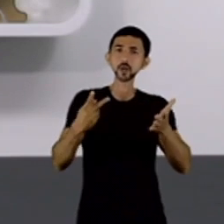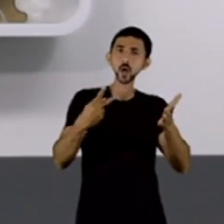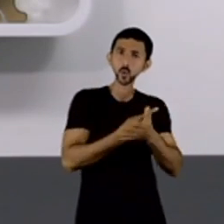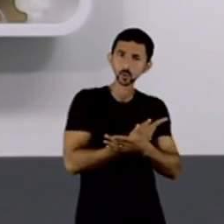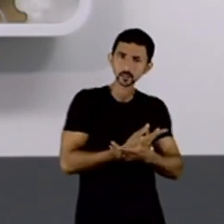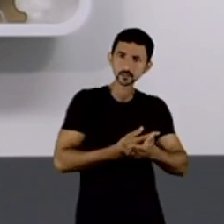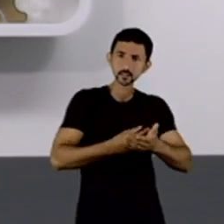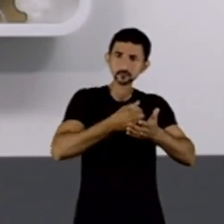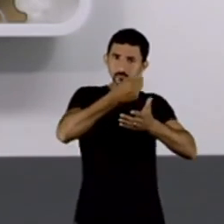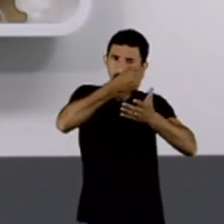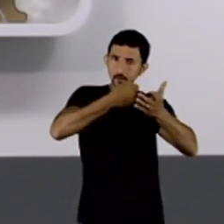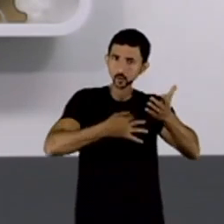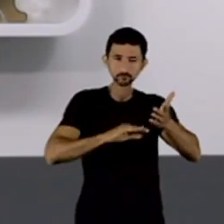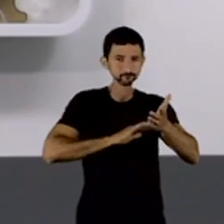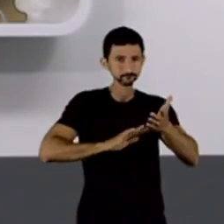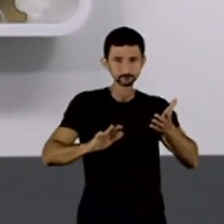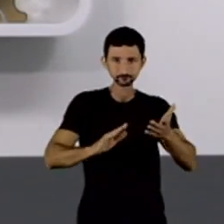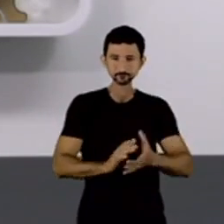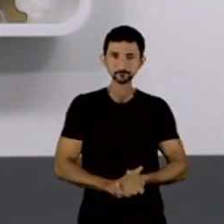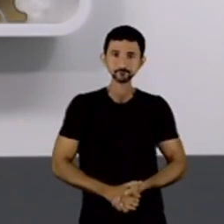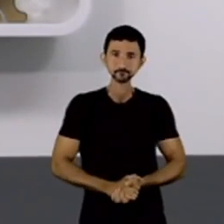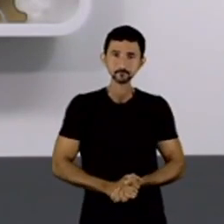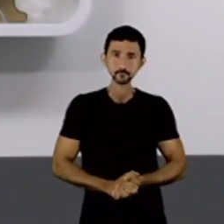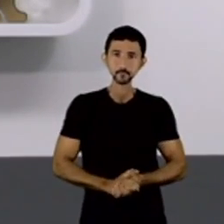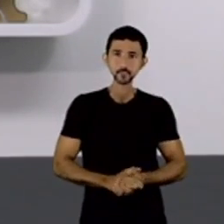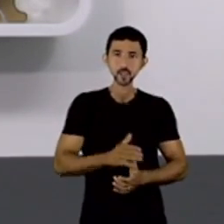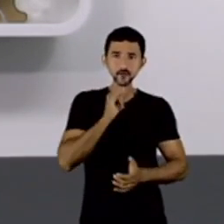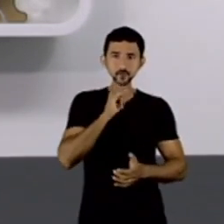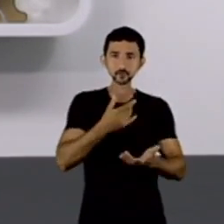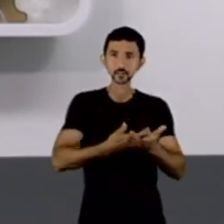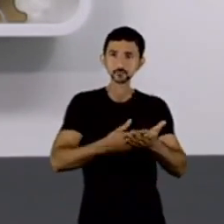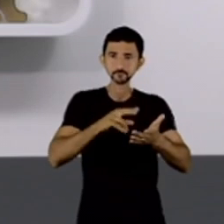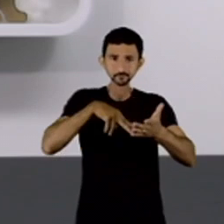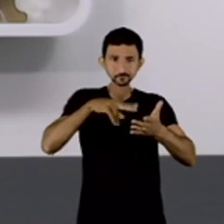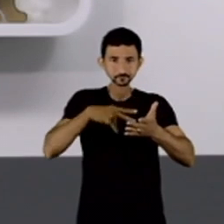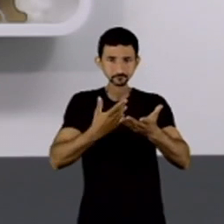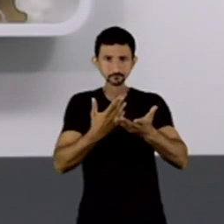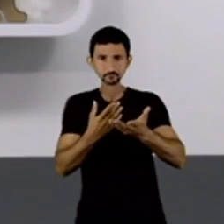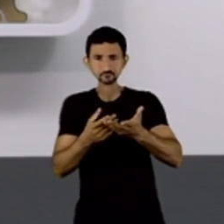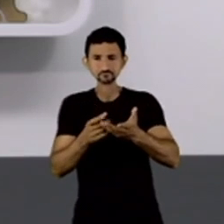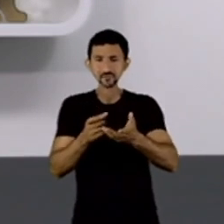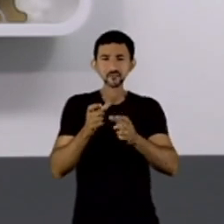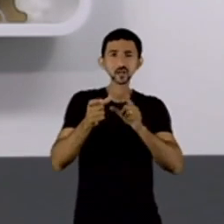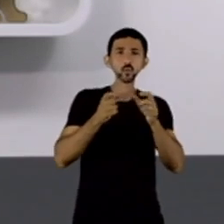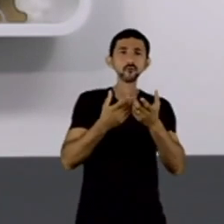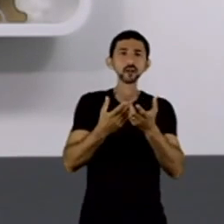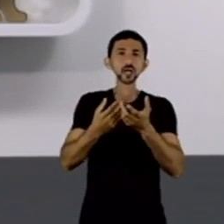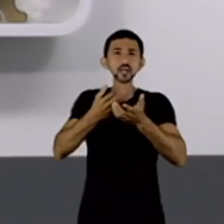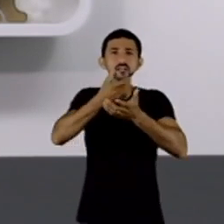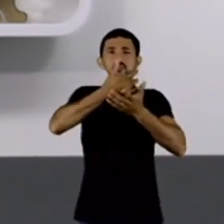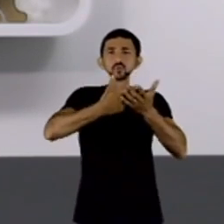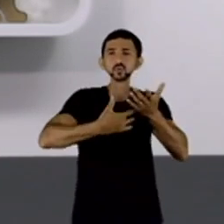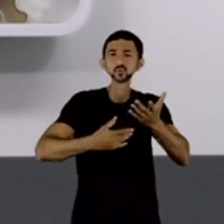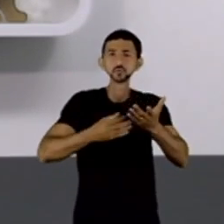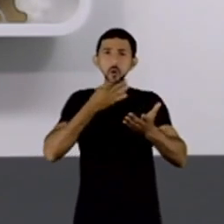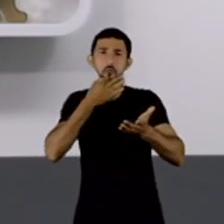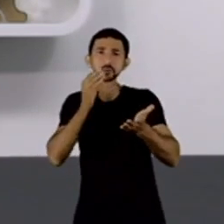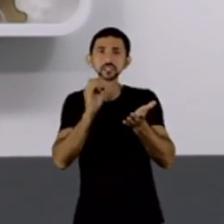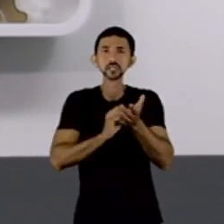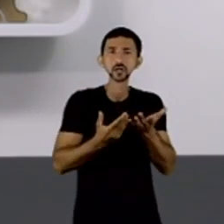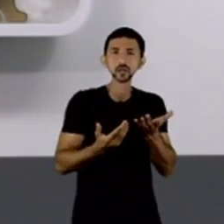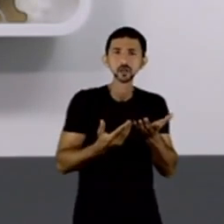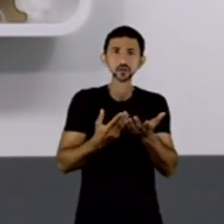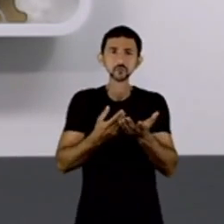fato e a narração dele. Pronto. Informado sobre isso, o leitor não vai ser convidado a desenvolver opinião